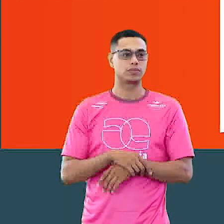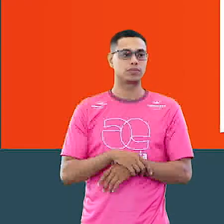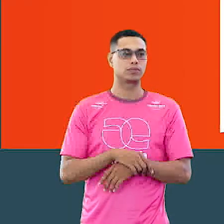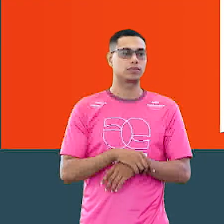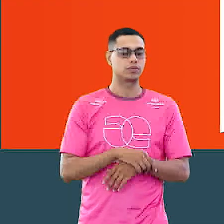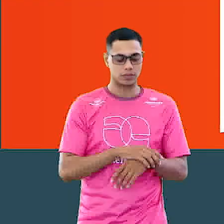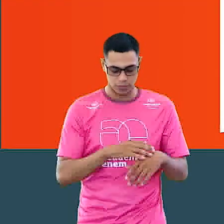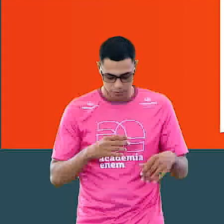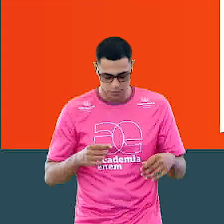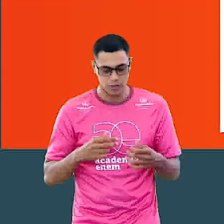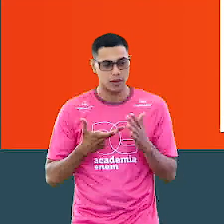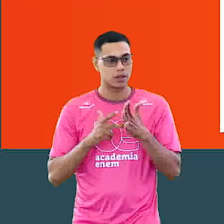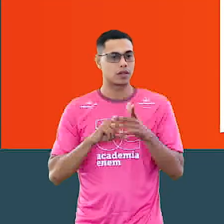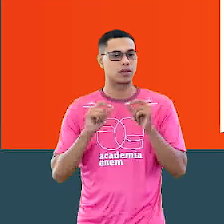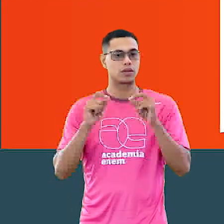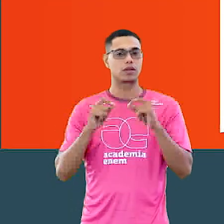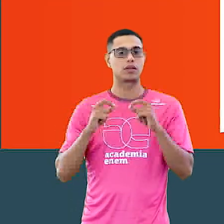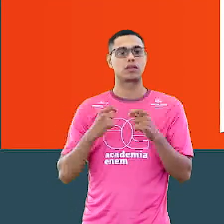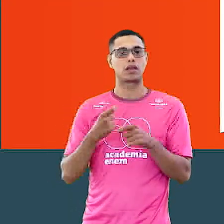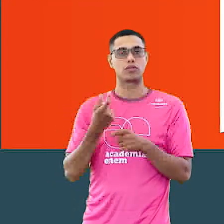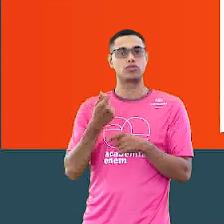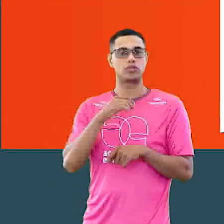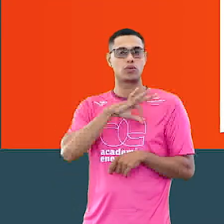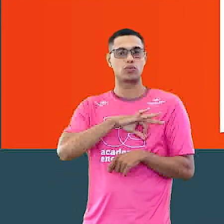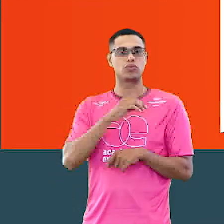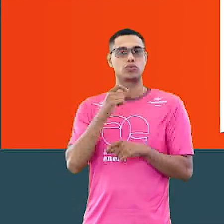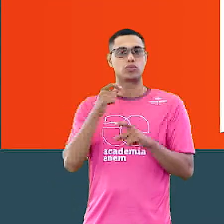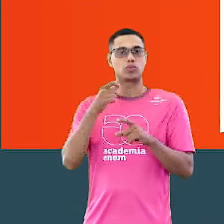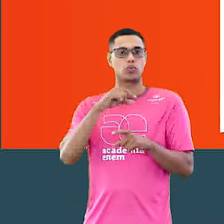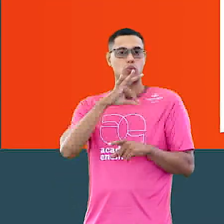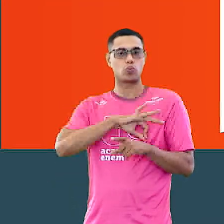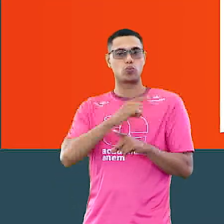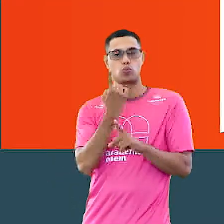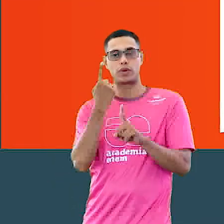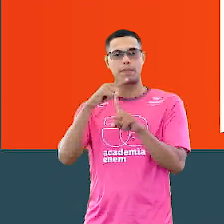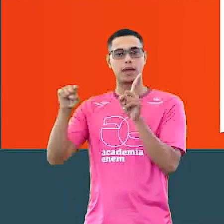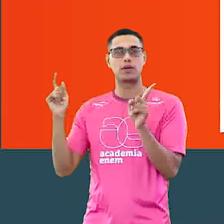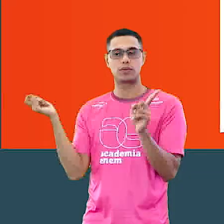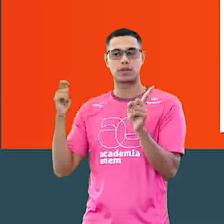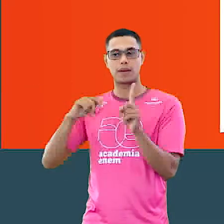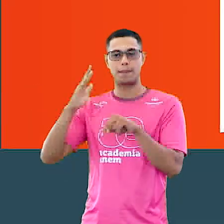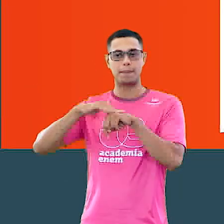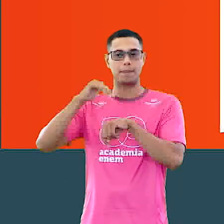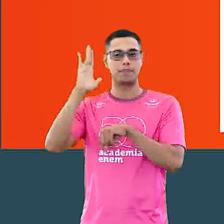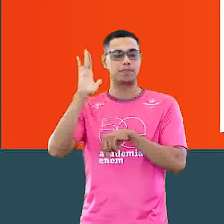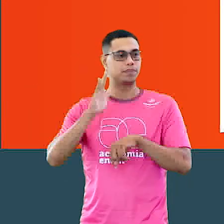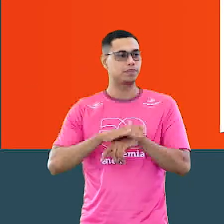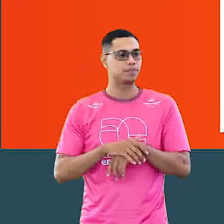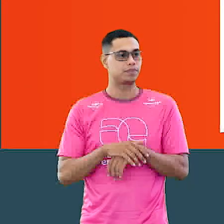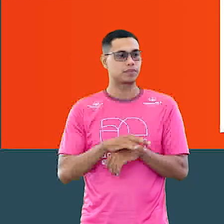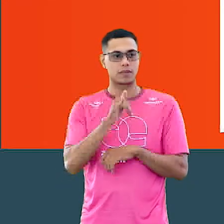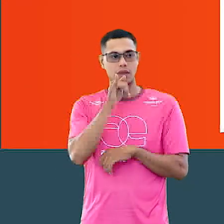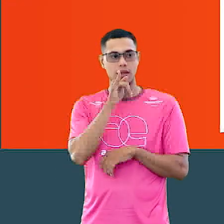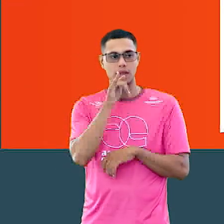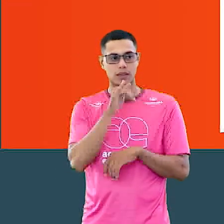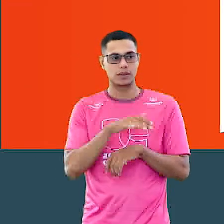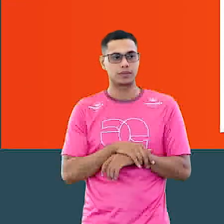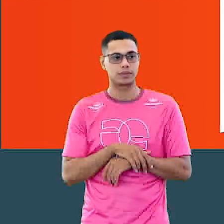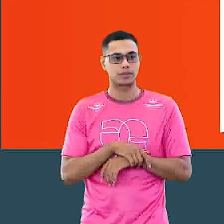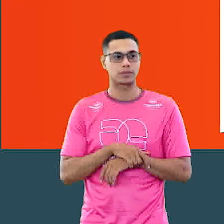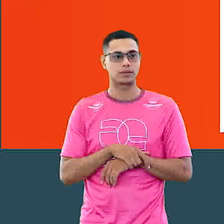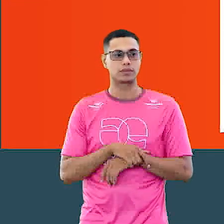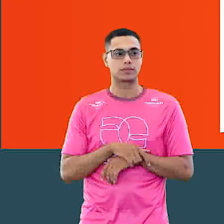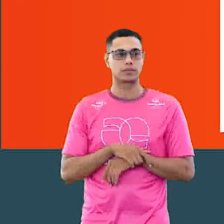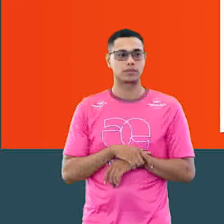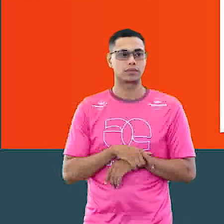a renda maior que um salário e meio. Dúvida? Vai. Professora, tipo assim, eu